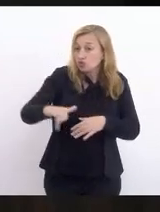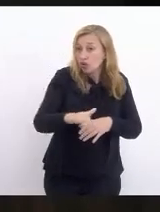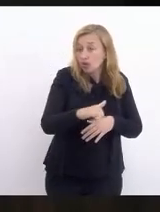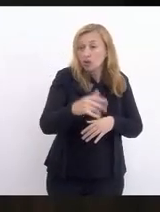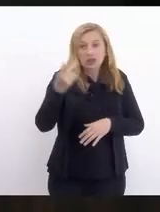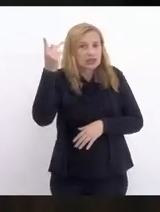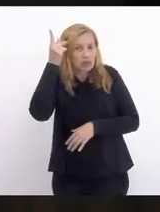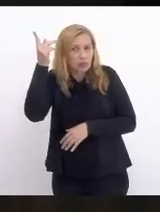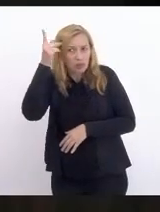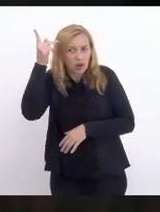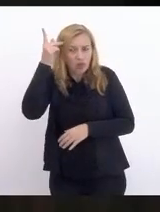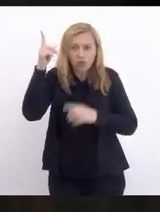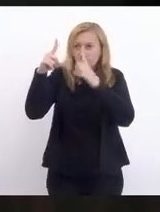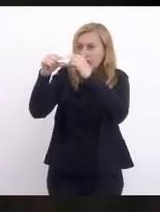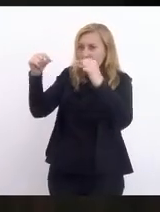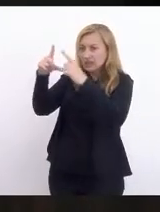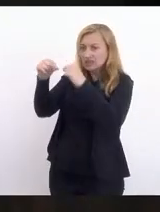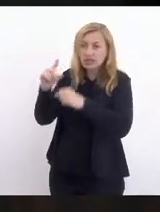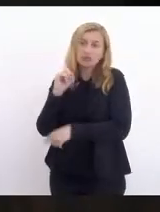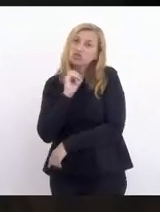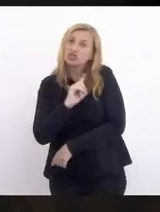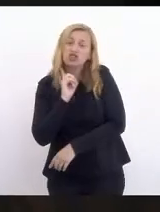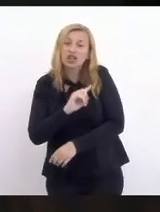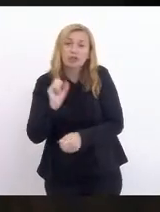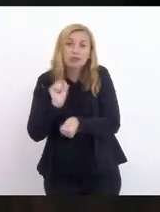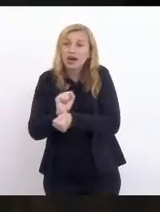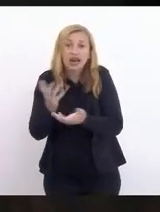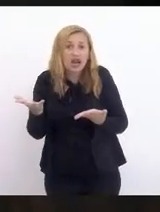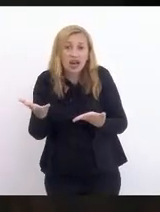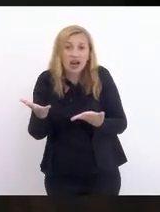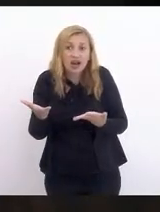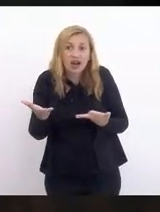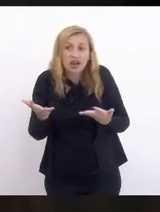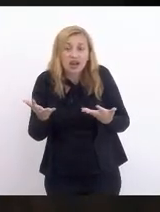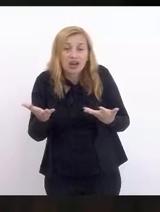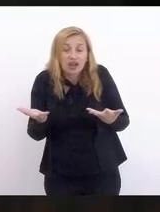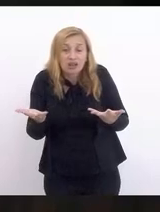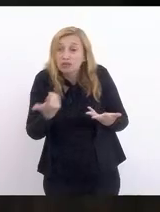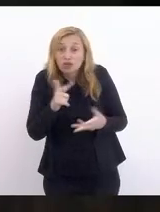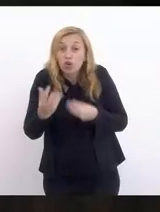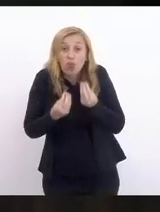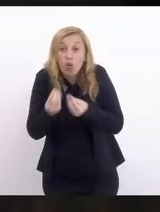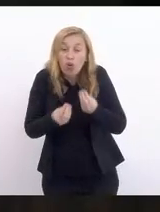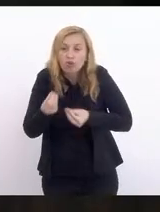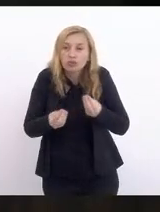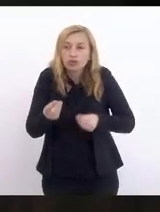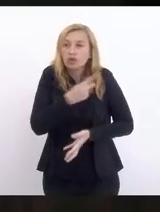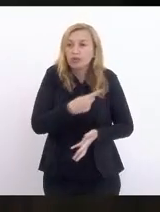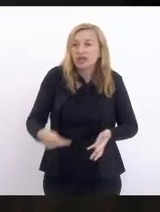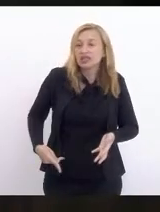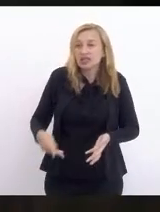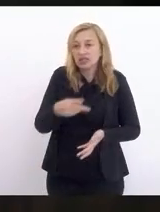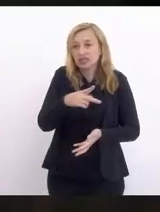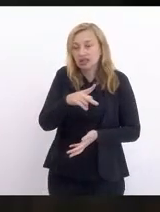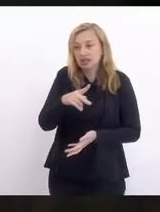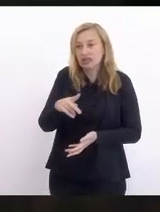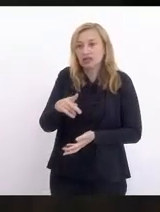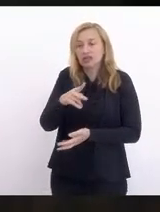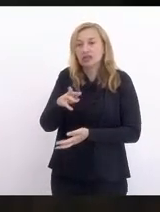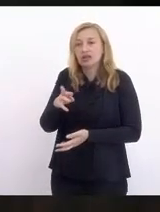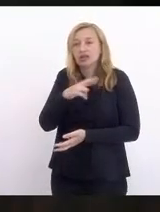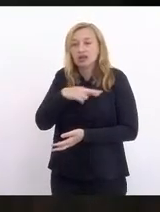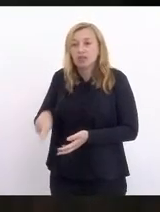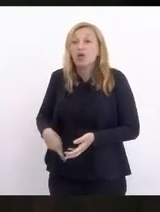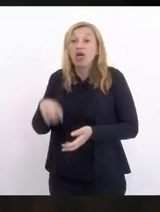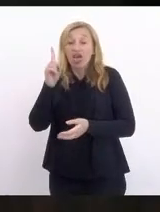São Paulo Brasília Minas Gerais é uma um contrassenso o Presidente da República é do estado do Rio de